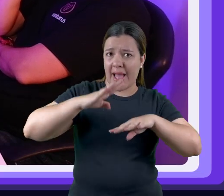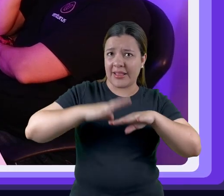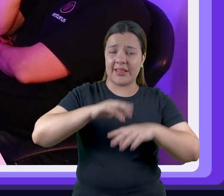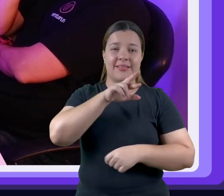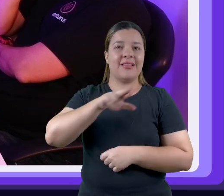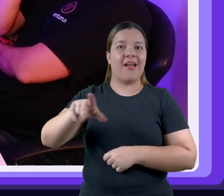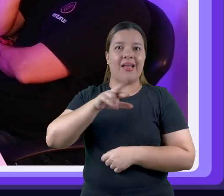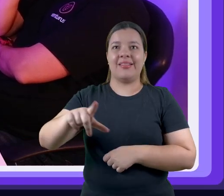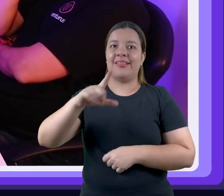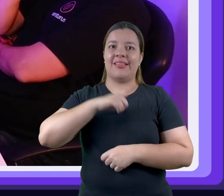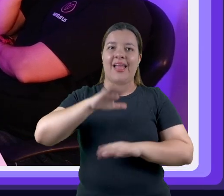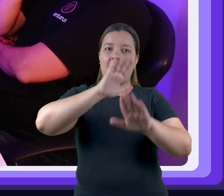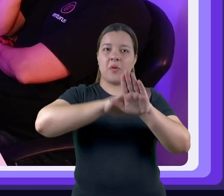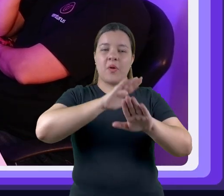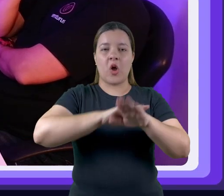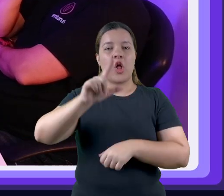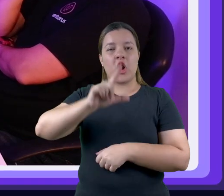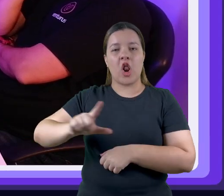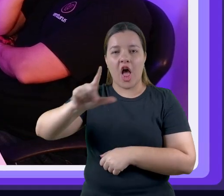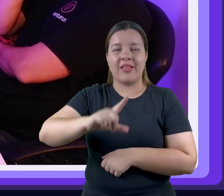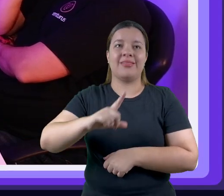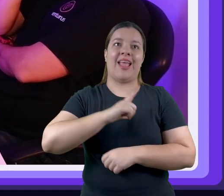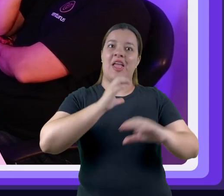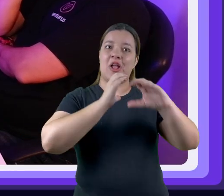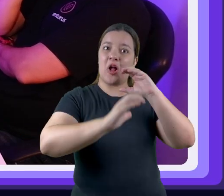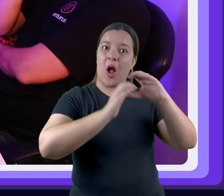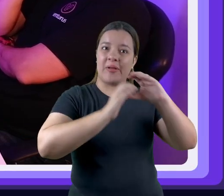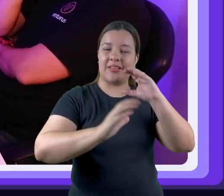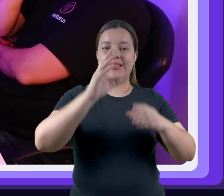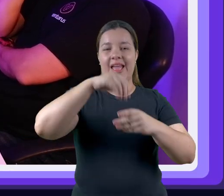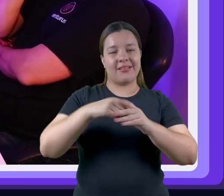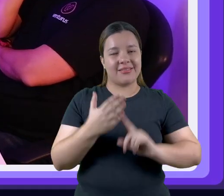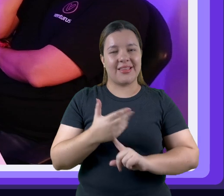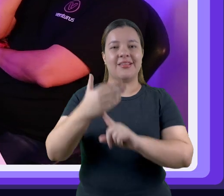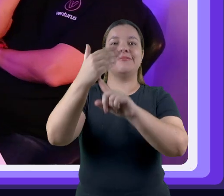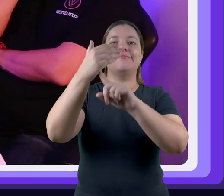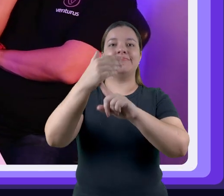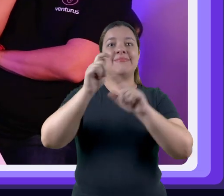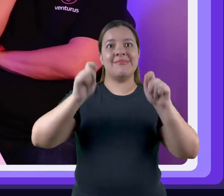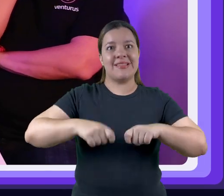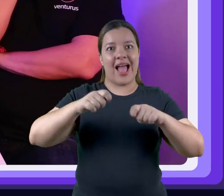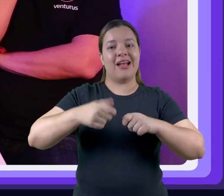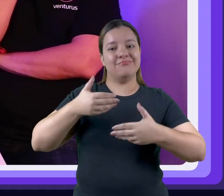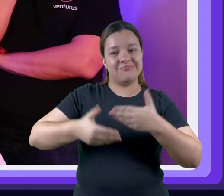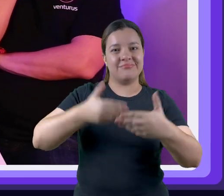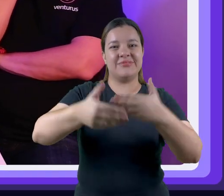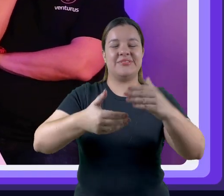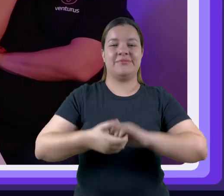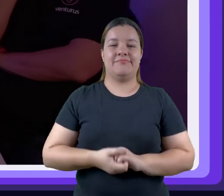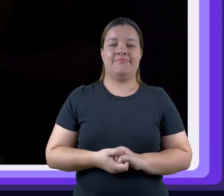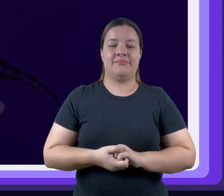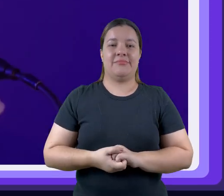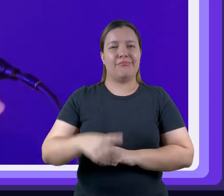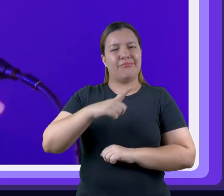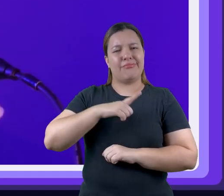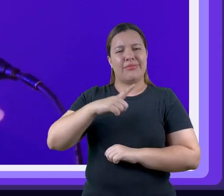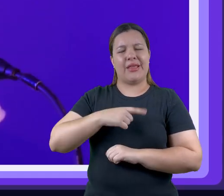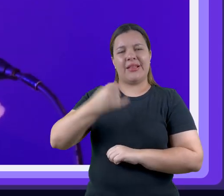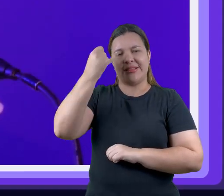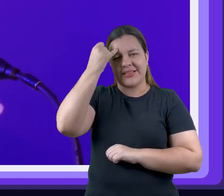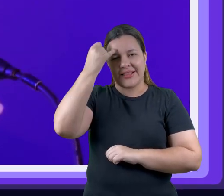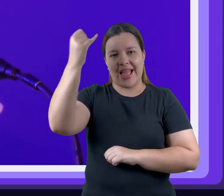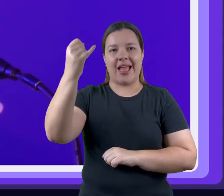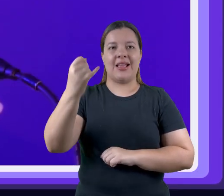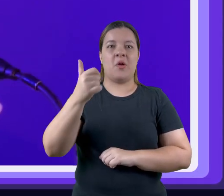é só matemática existe toda uma questão de lógica de comunicação que que vale a pena ser seguido uhum essa aí